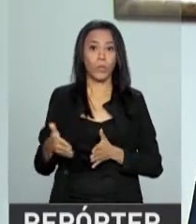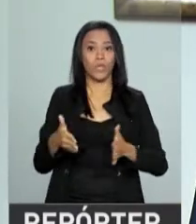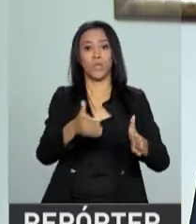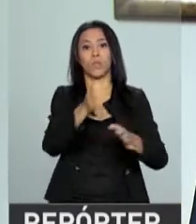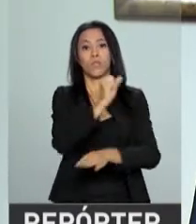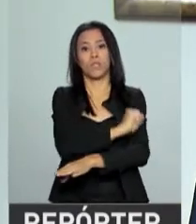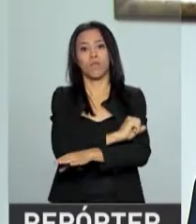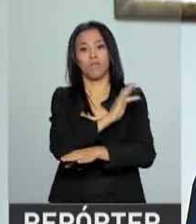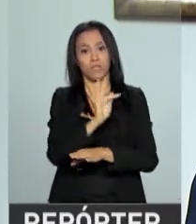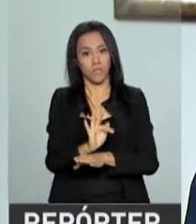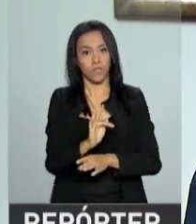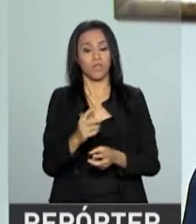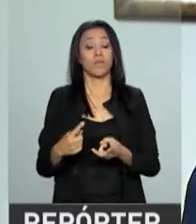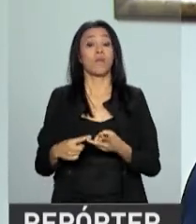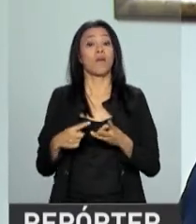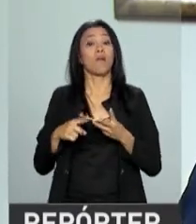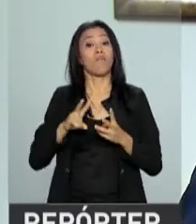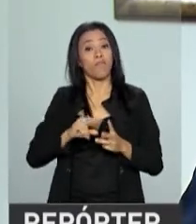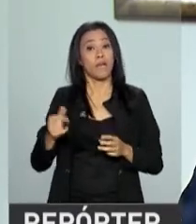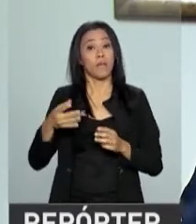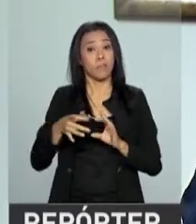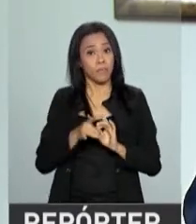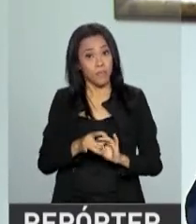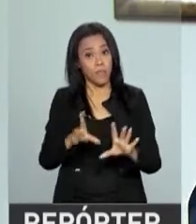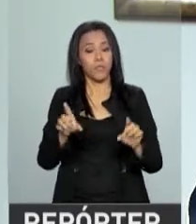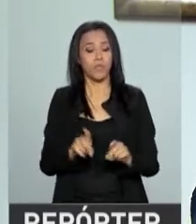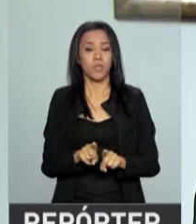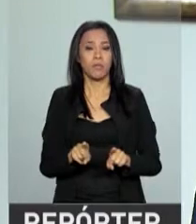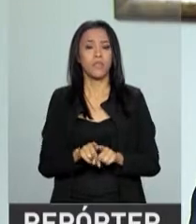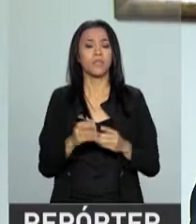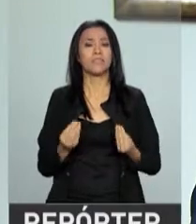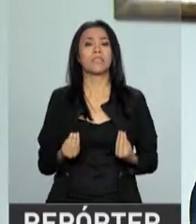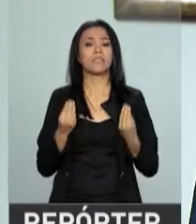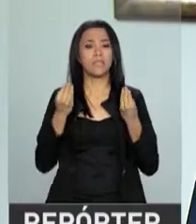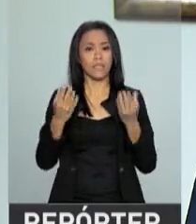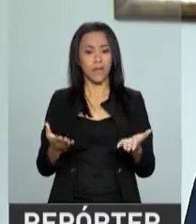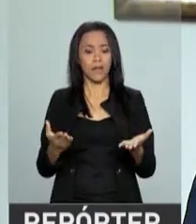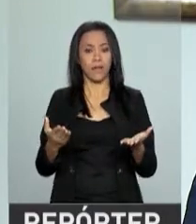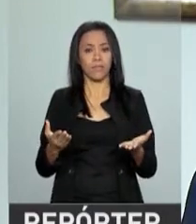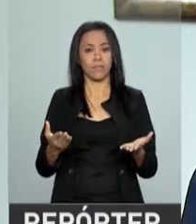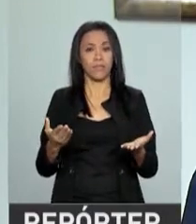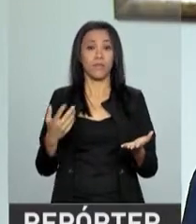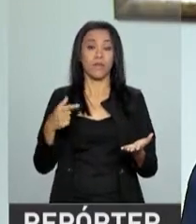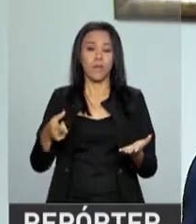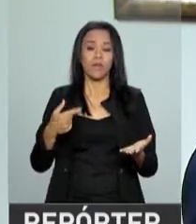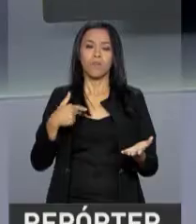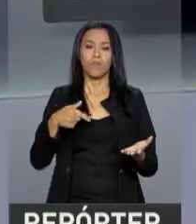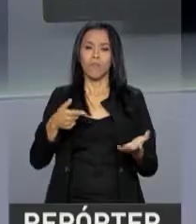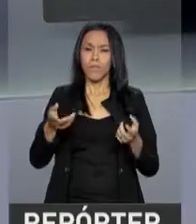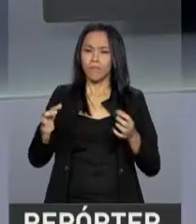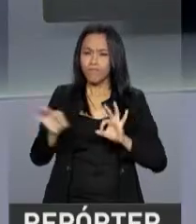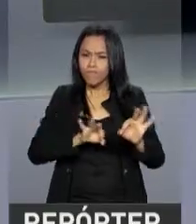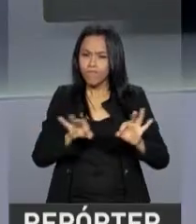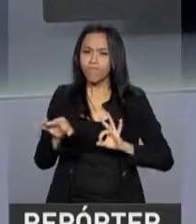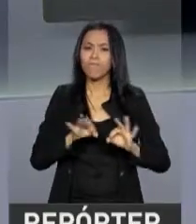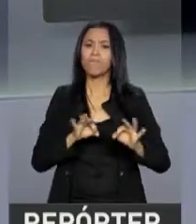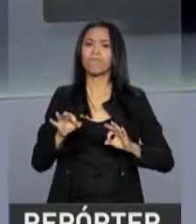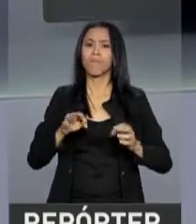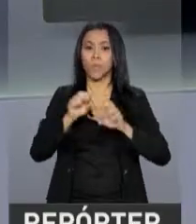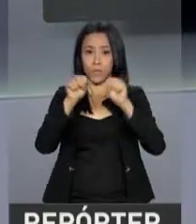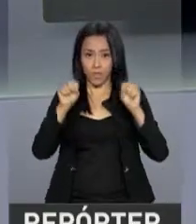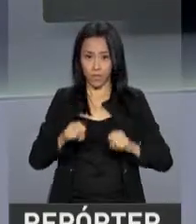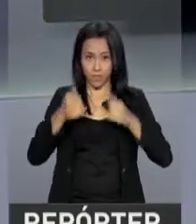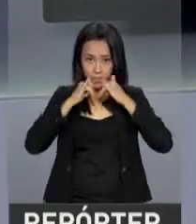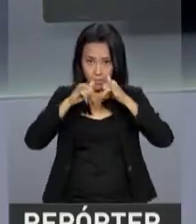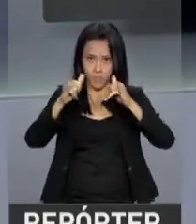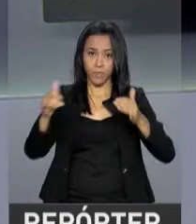permitir que nós possamos dar tranquilidade ao nosso sistema elétrico o novo ministro